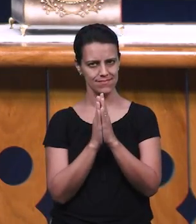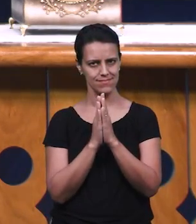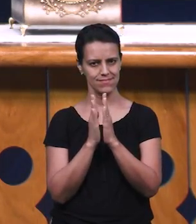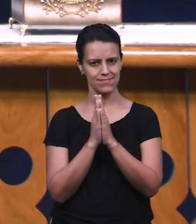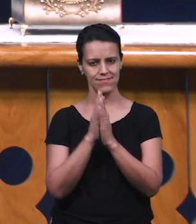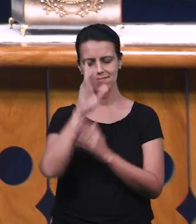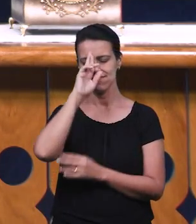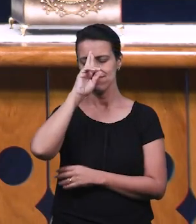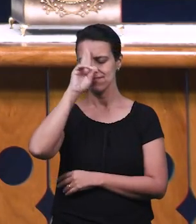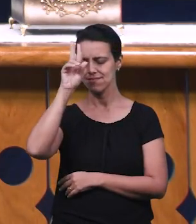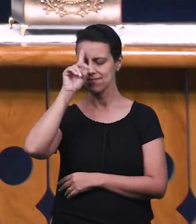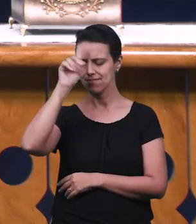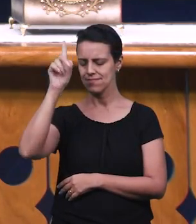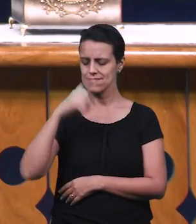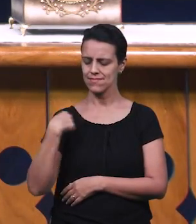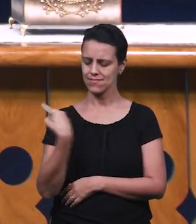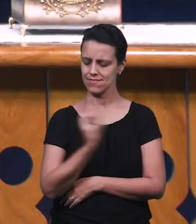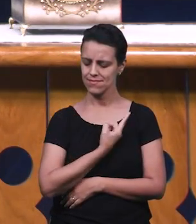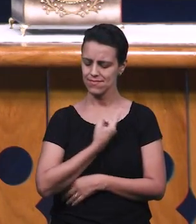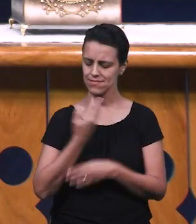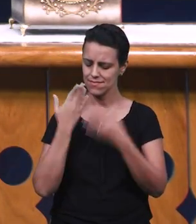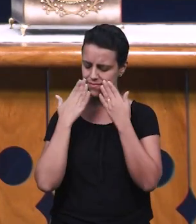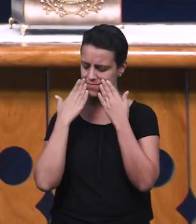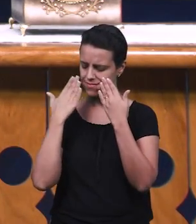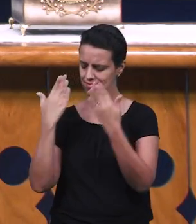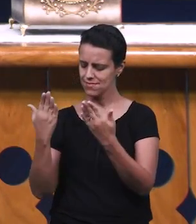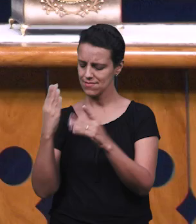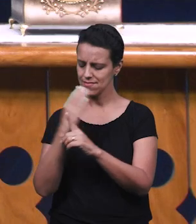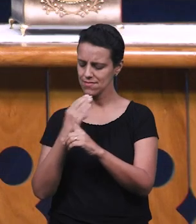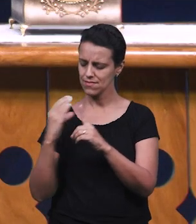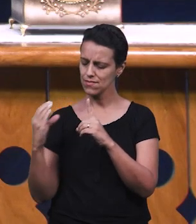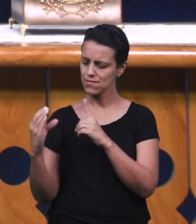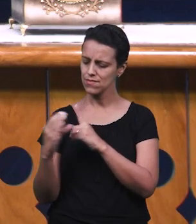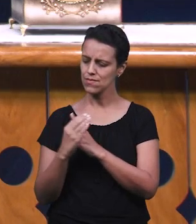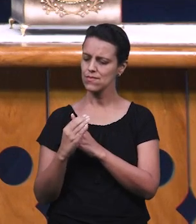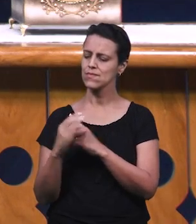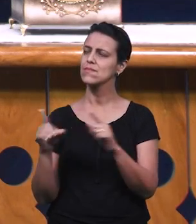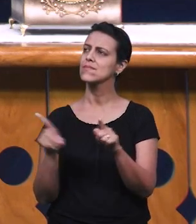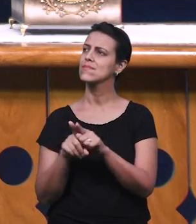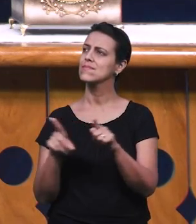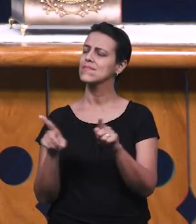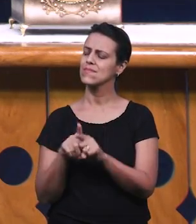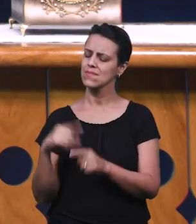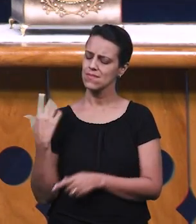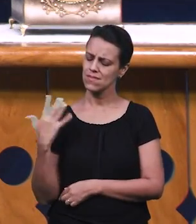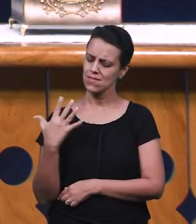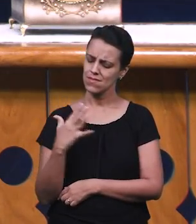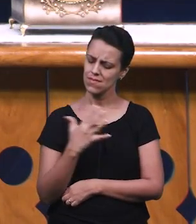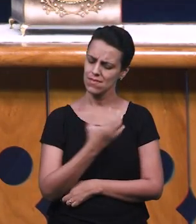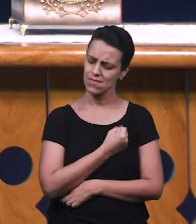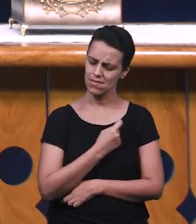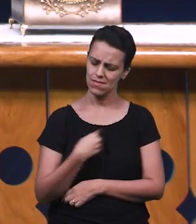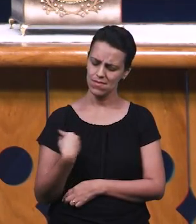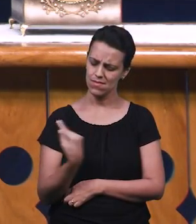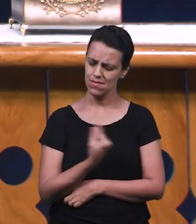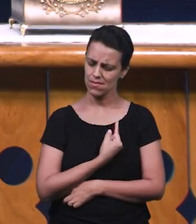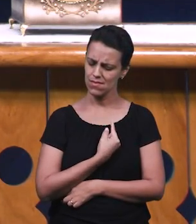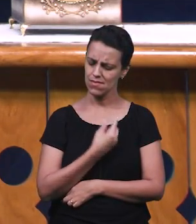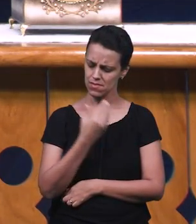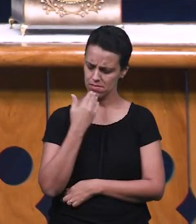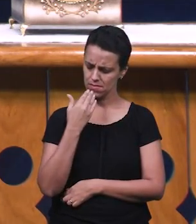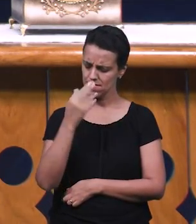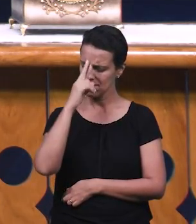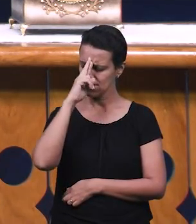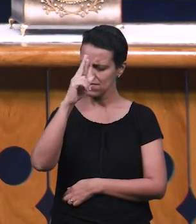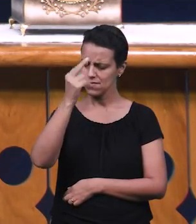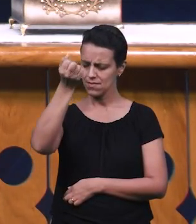Senhor? Senhor nosso Deus, nós colocamos diante de Ti o nosso culto, a nossa adoração.